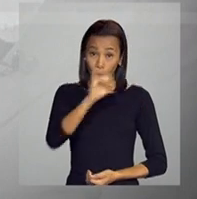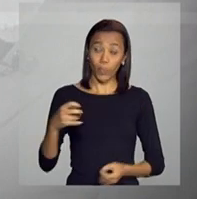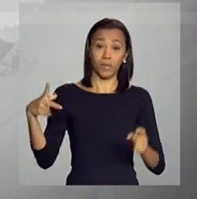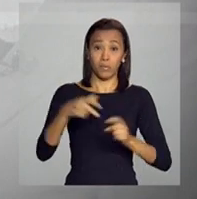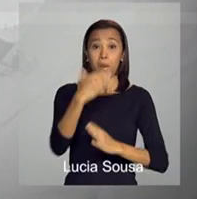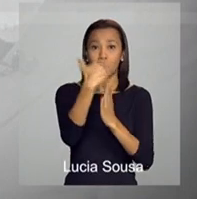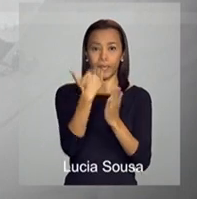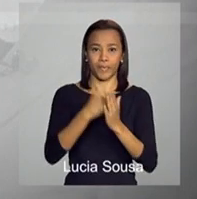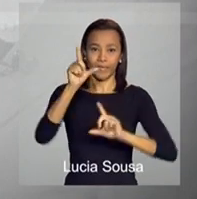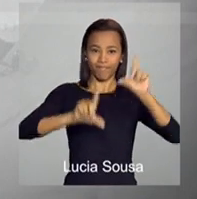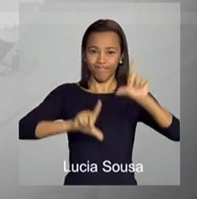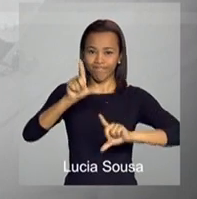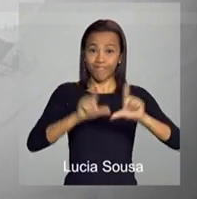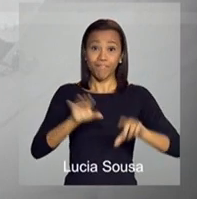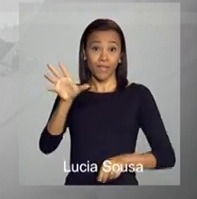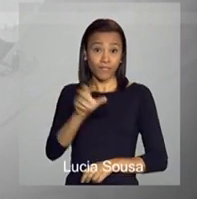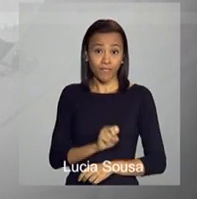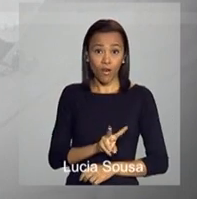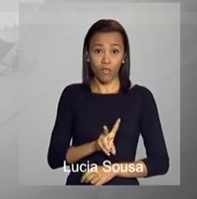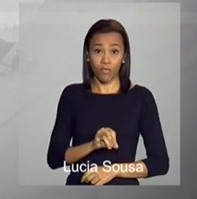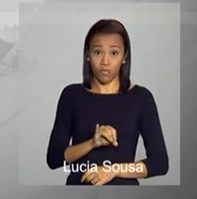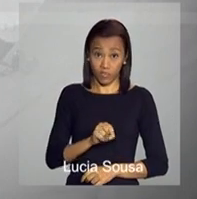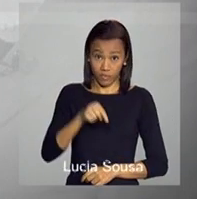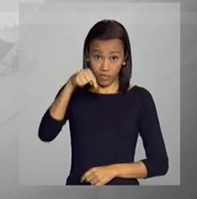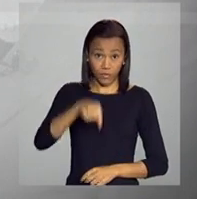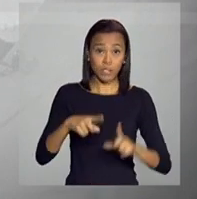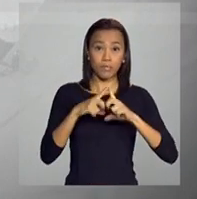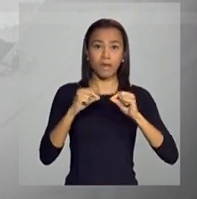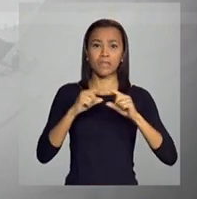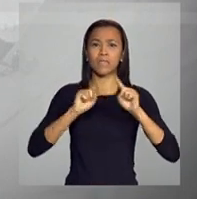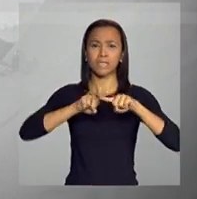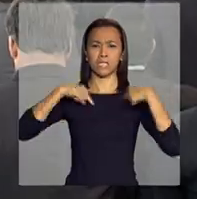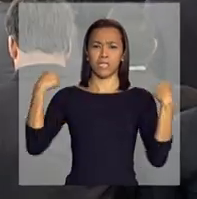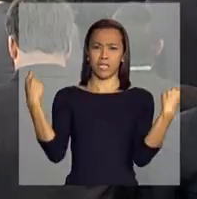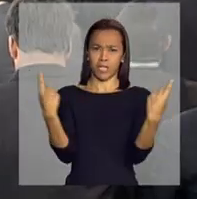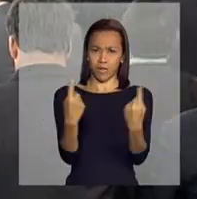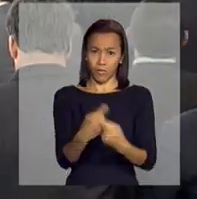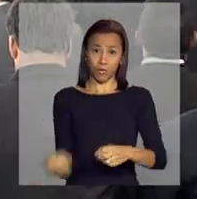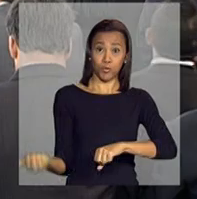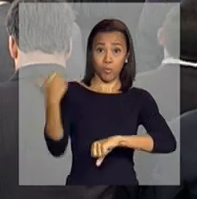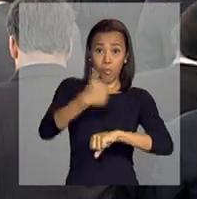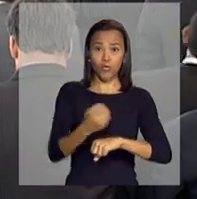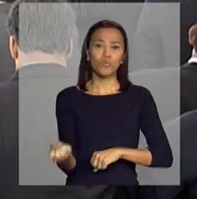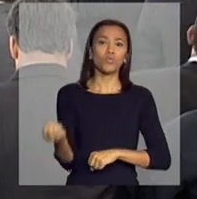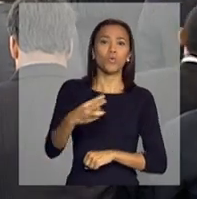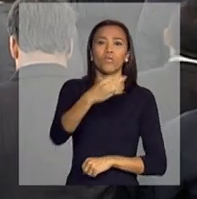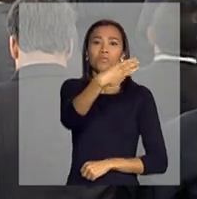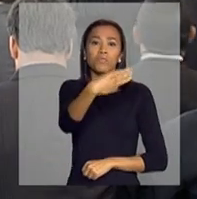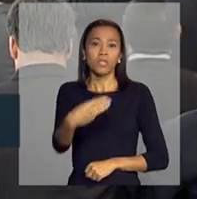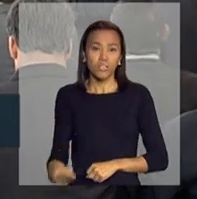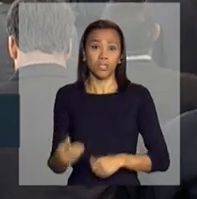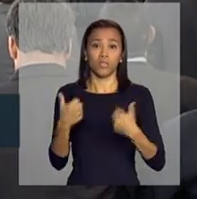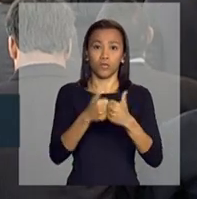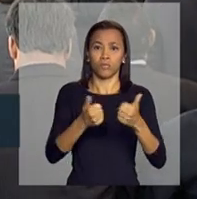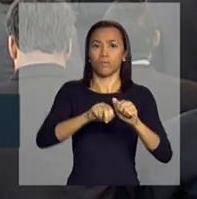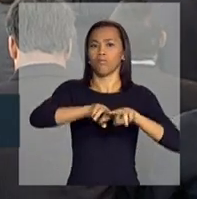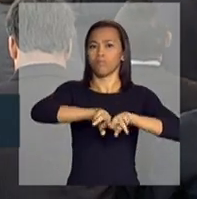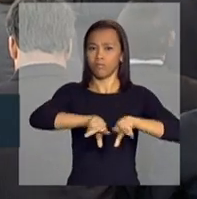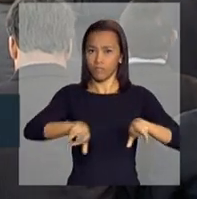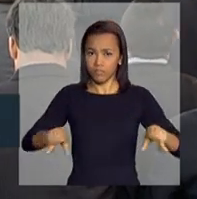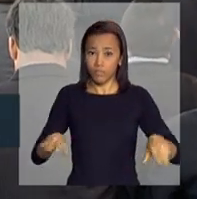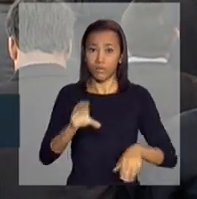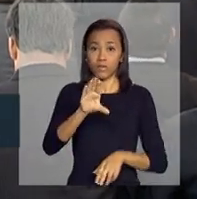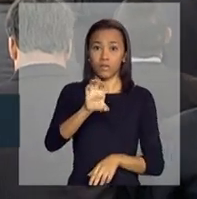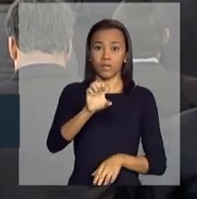Olá, interrompemos a programação para transmitir ao vivo de Brasília a cerimônia de posse do novo ministro dos Transportes,